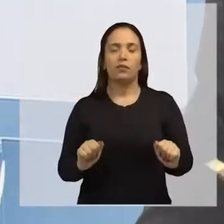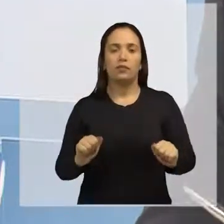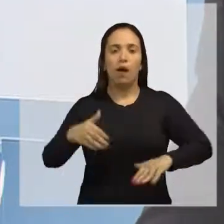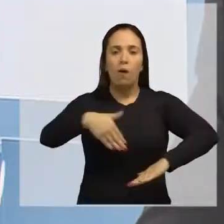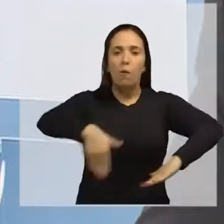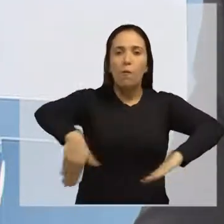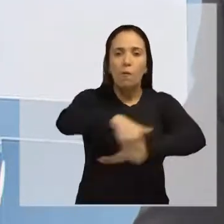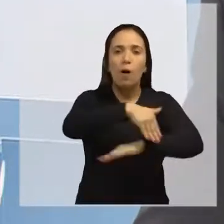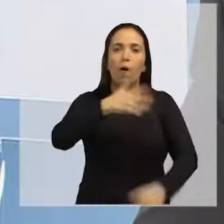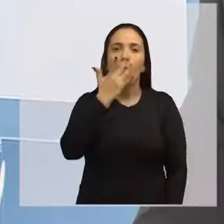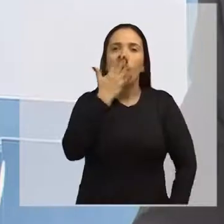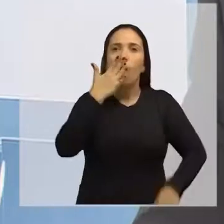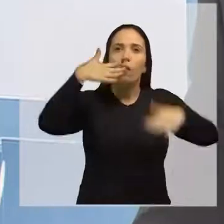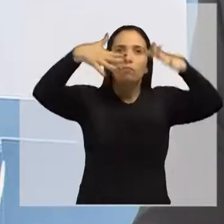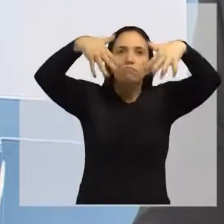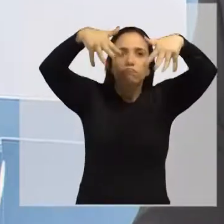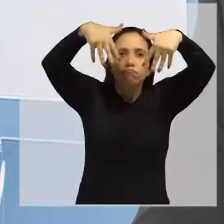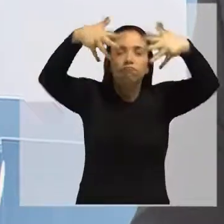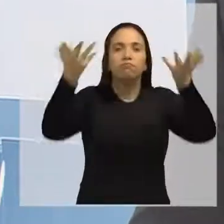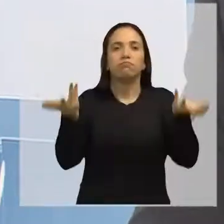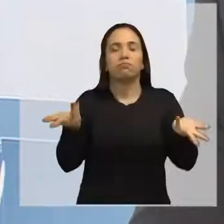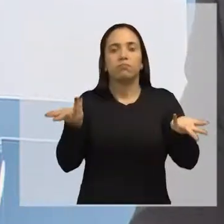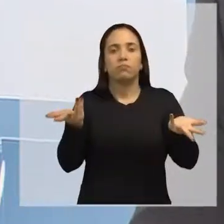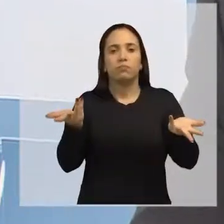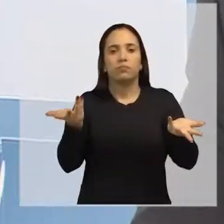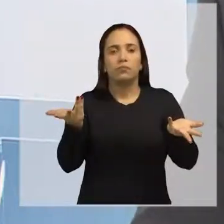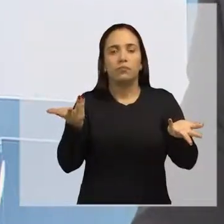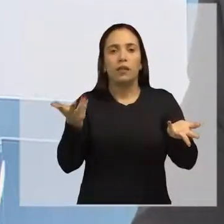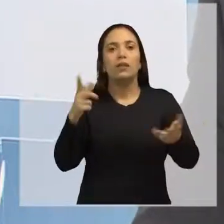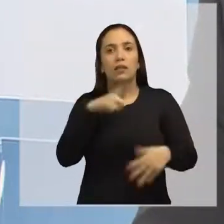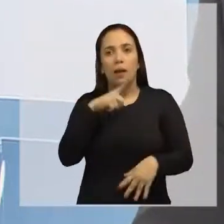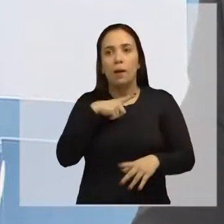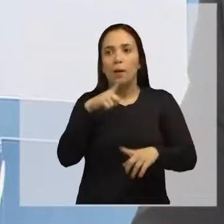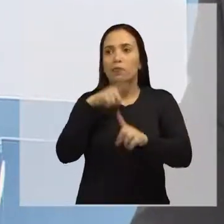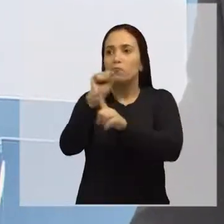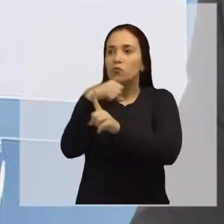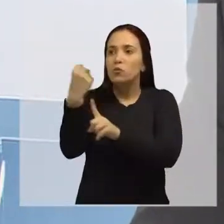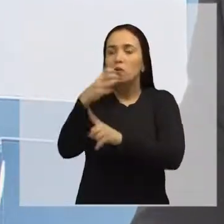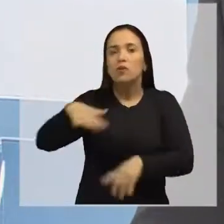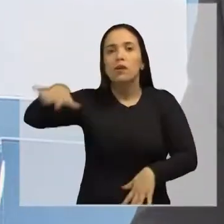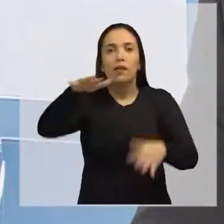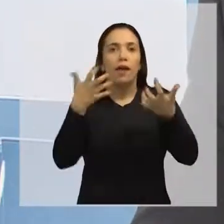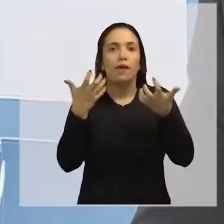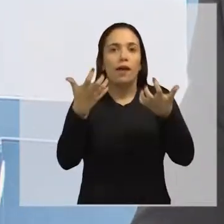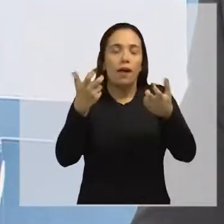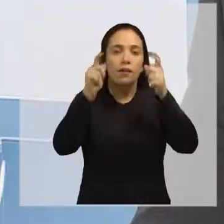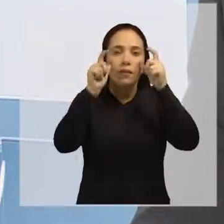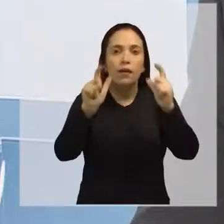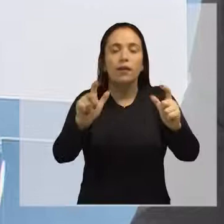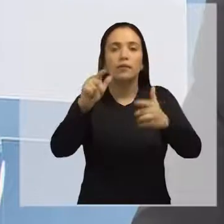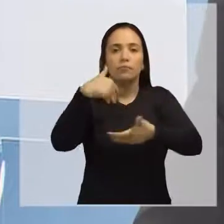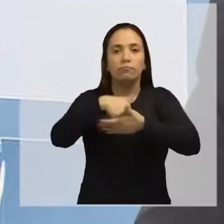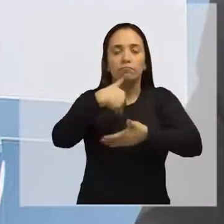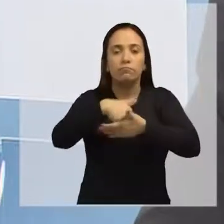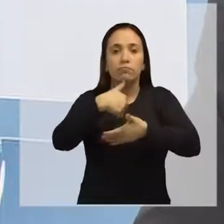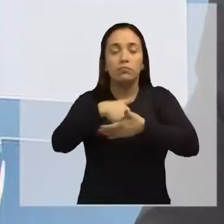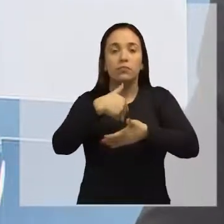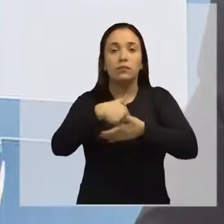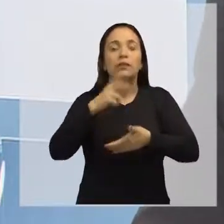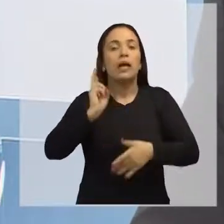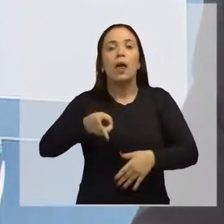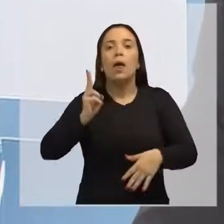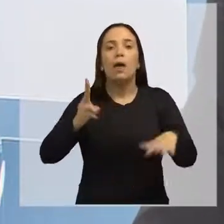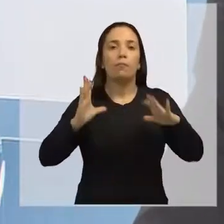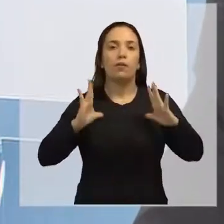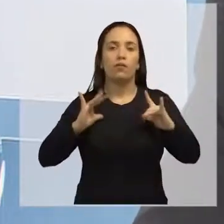eram enfeitadas, a população participava de uma maneira muito forte, né? Inclusive, se não fosse feriado, ela